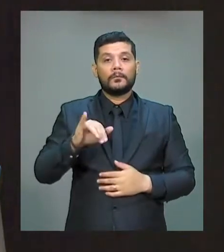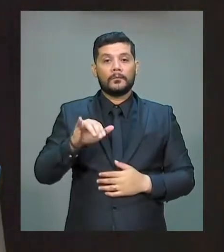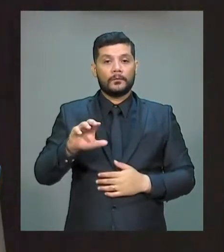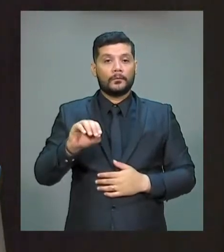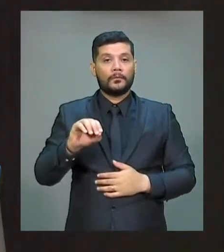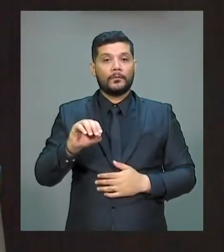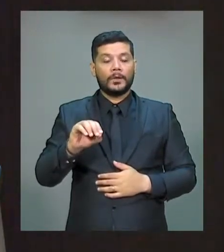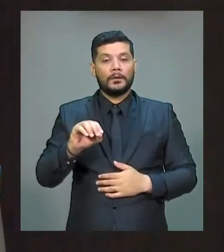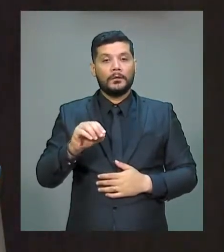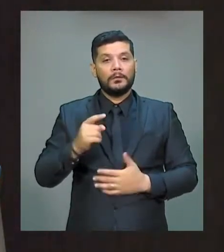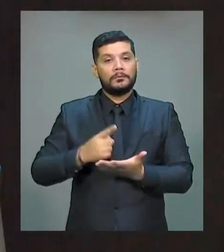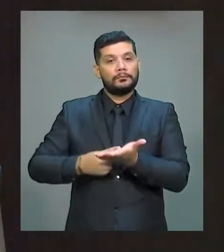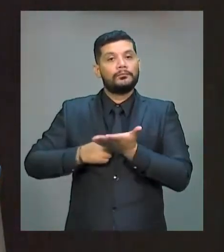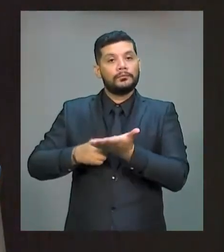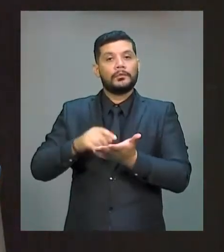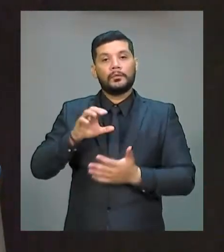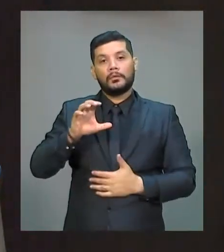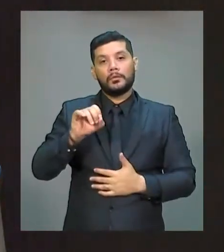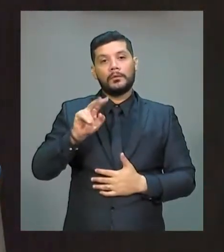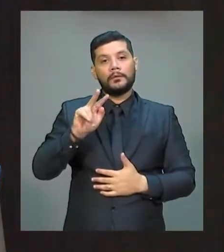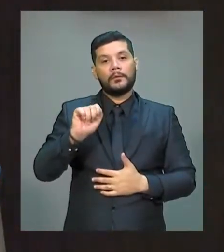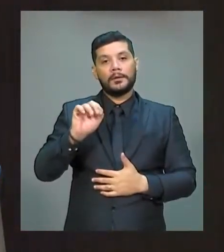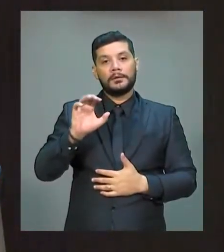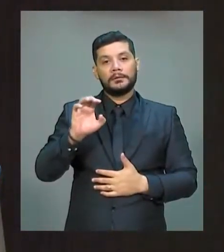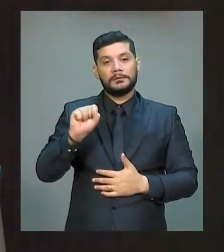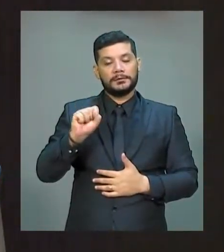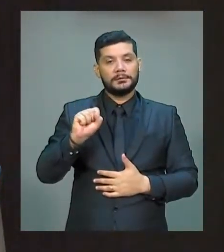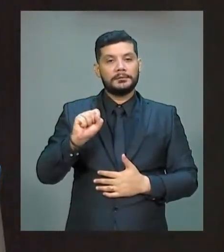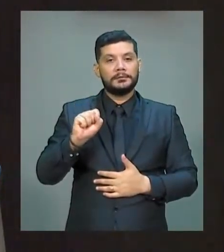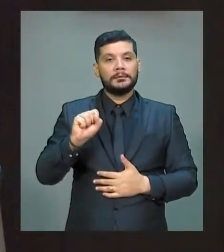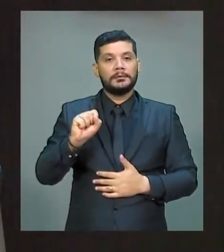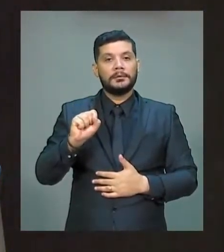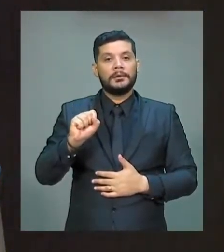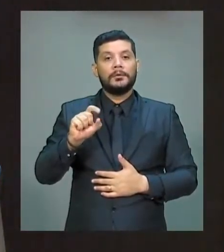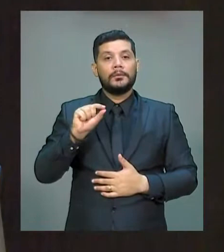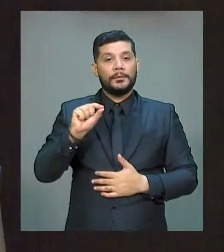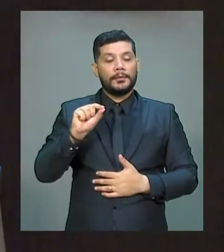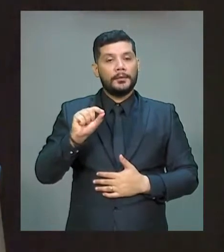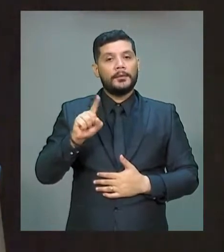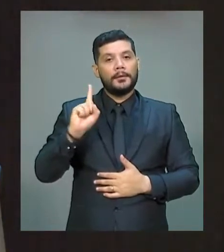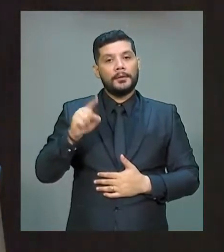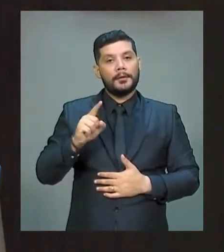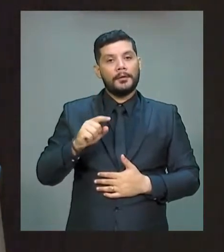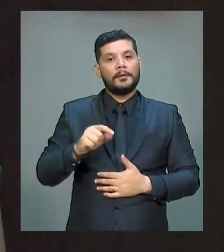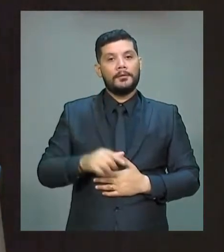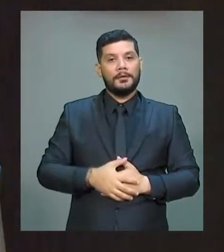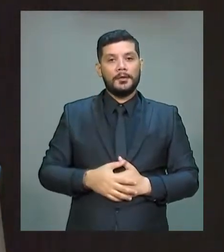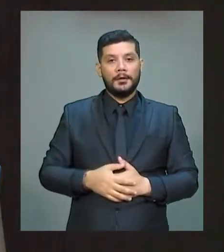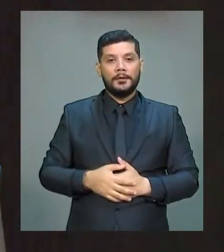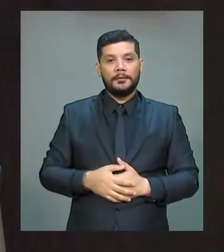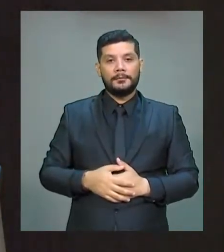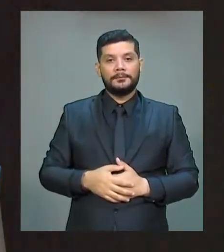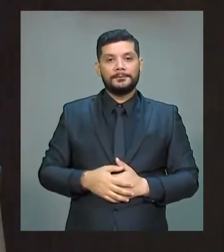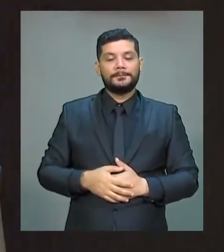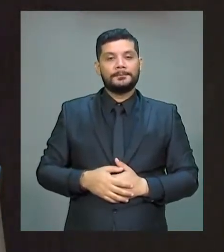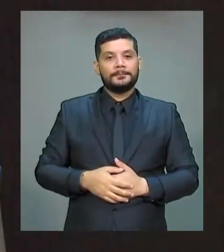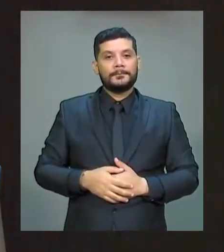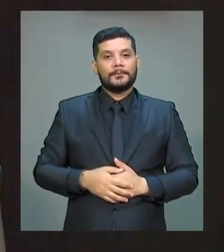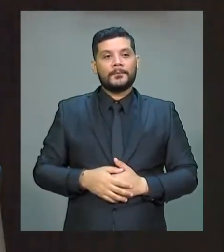COVAX ofereceu a 90 países a possibilidade de aquisição entre 10% da sua população